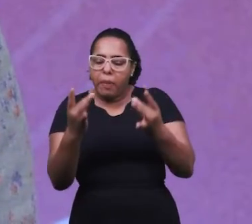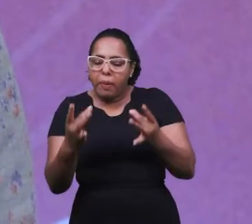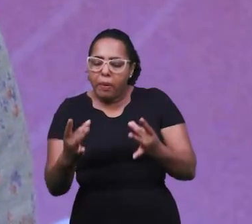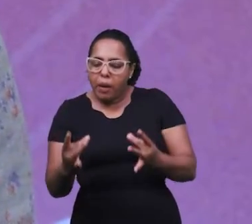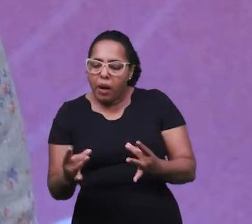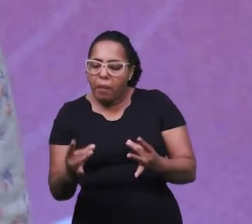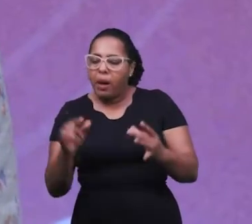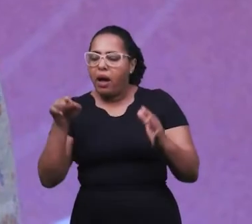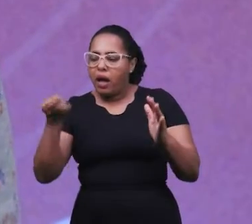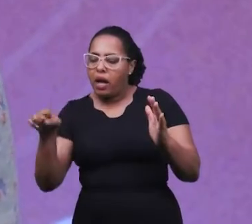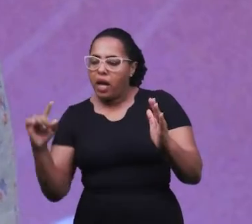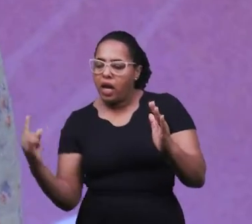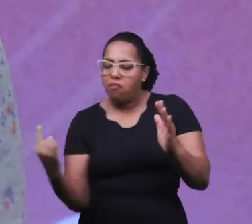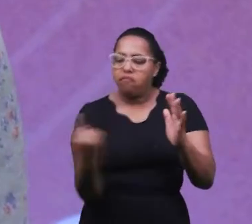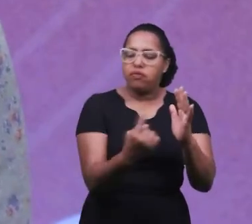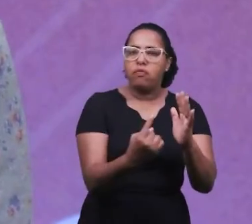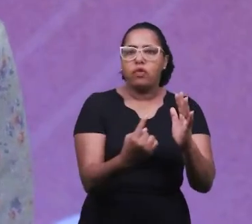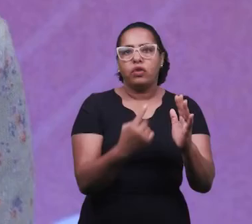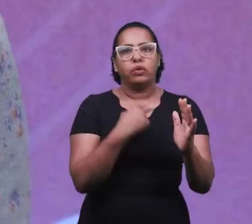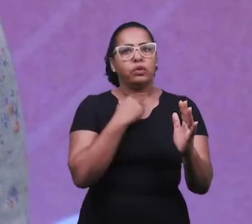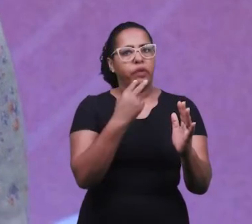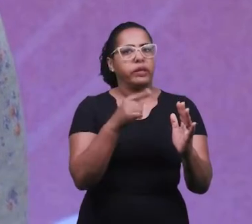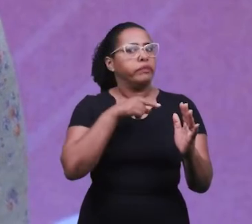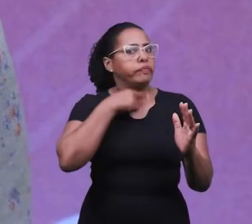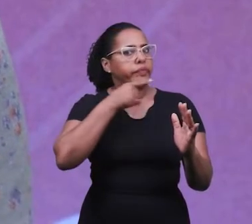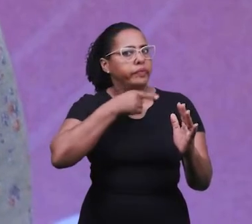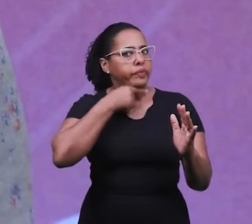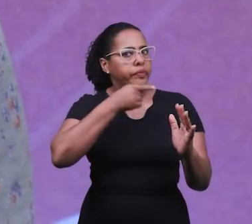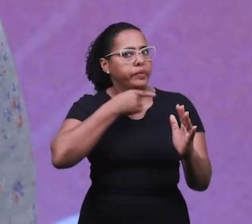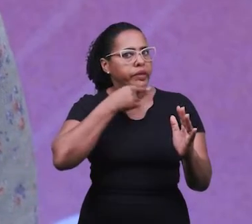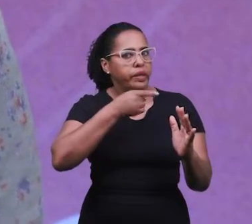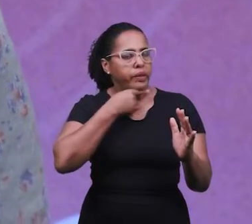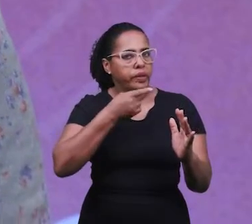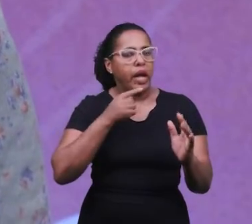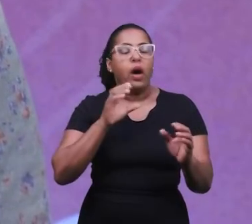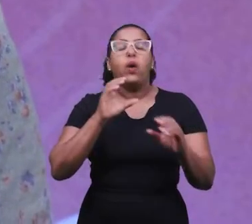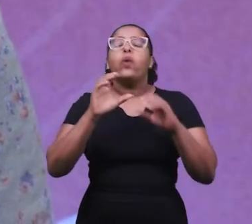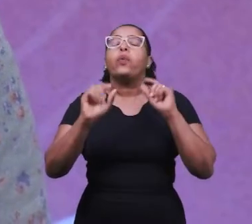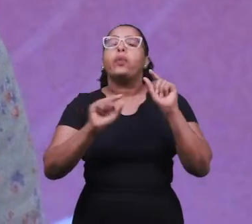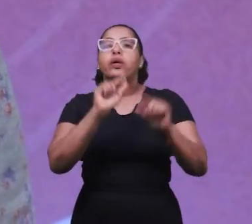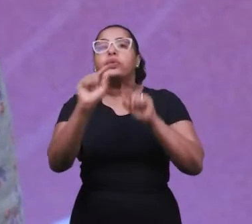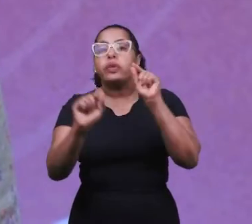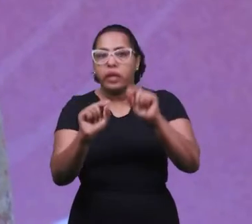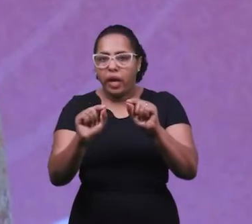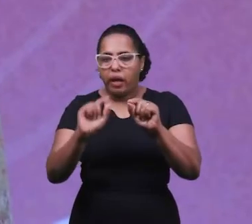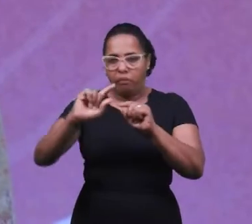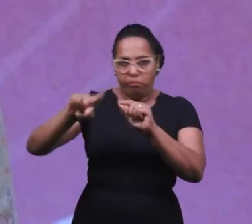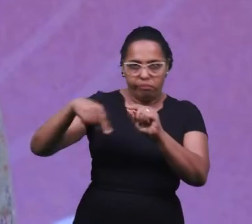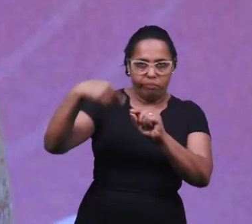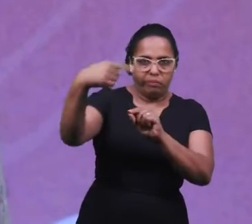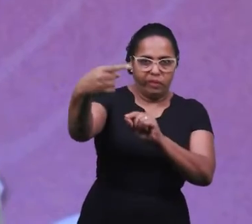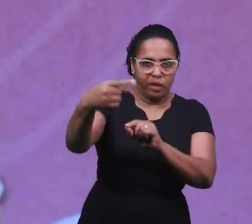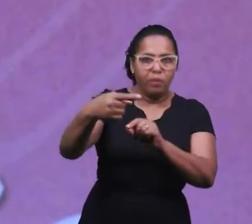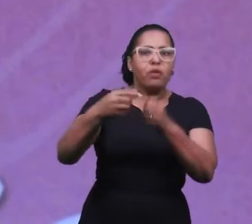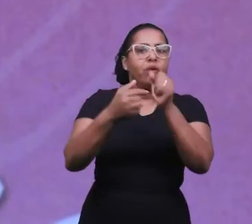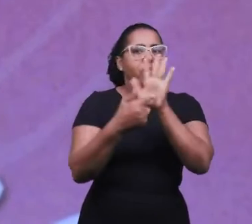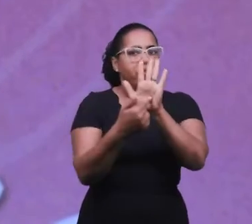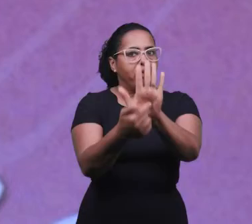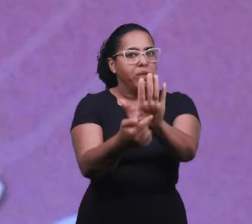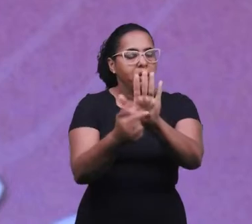vocal. E também mais à frente vamos entender o que de fato é classificação vocal.